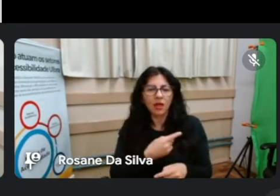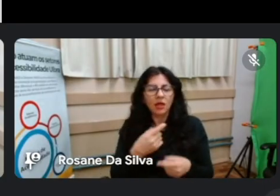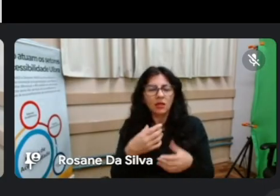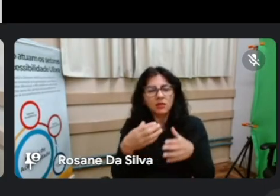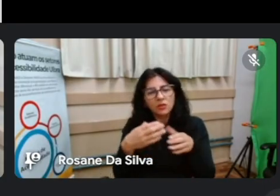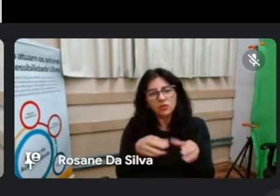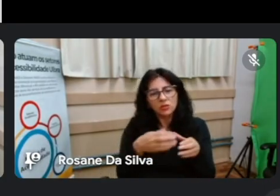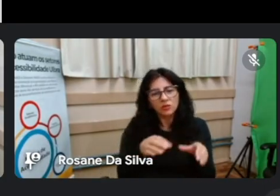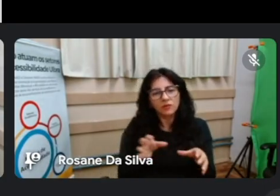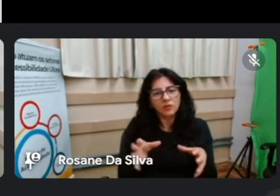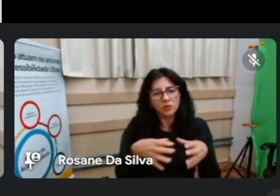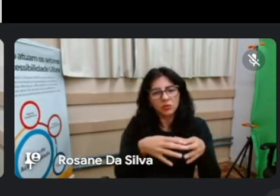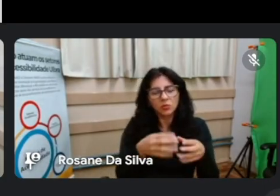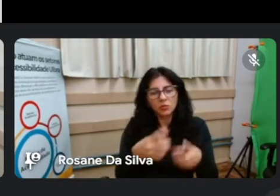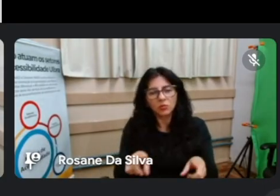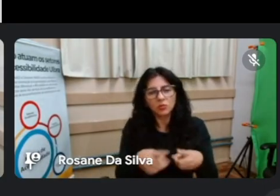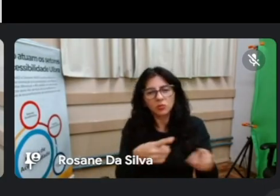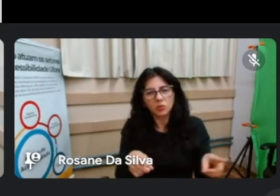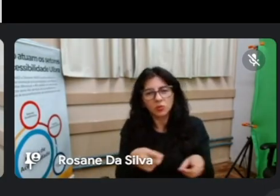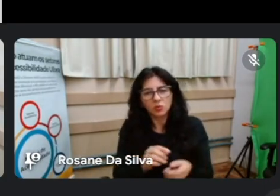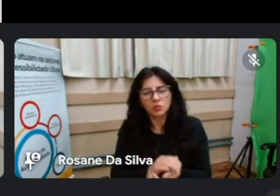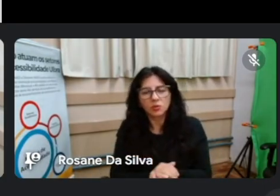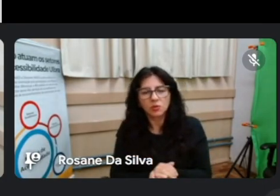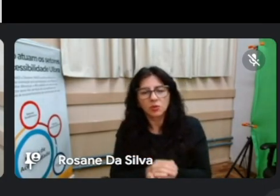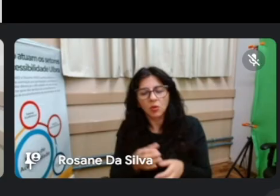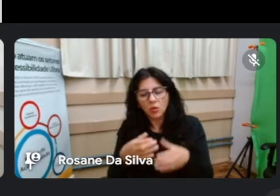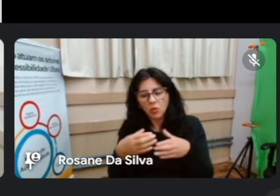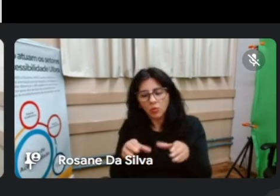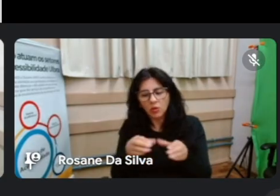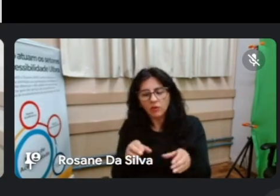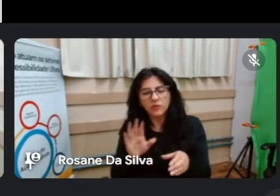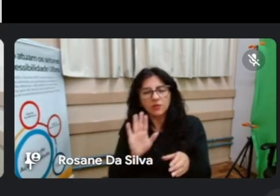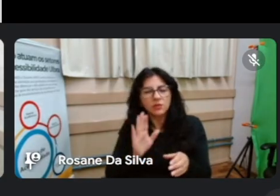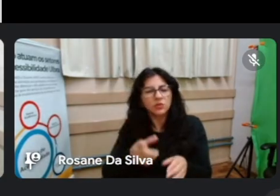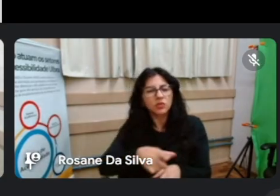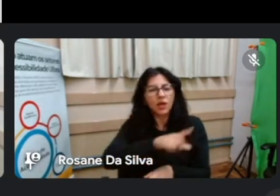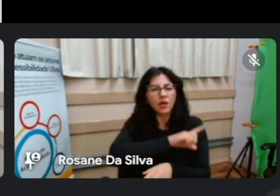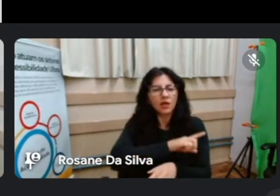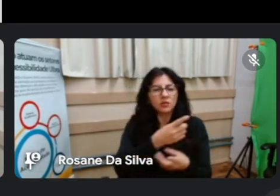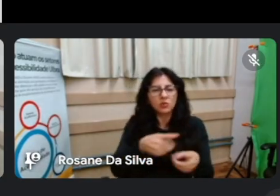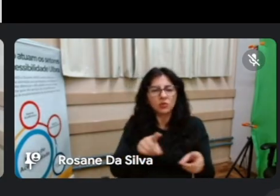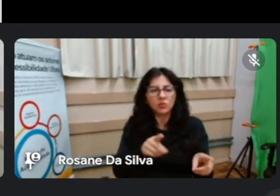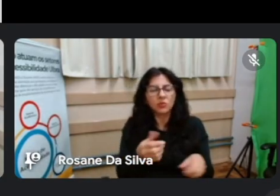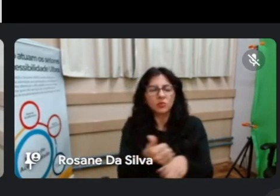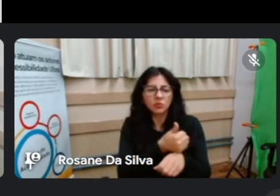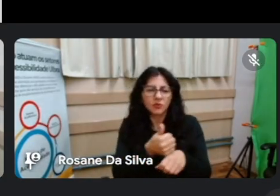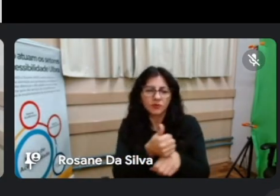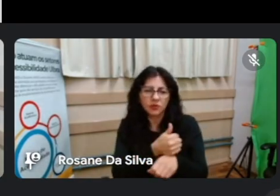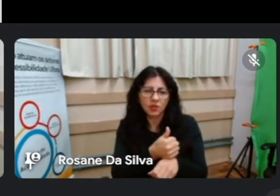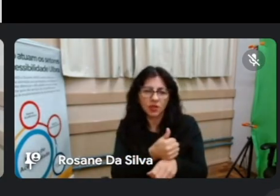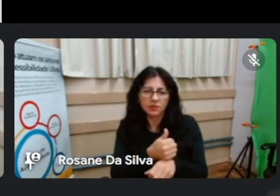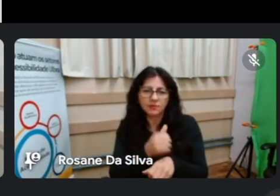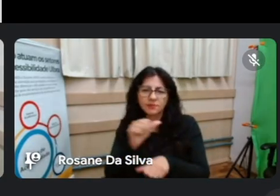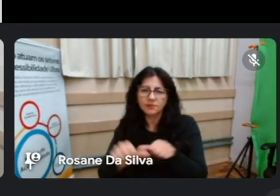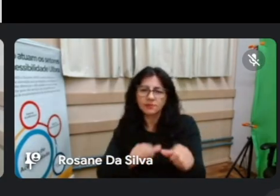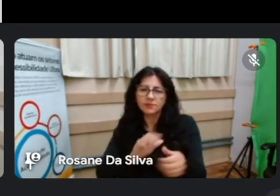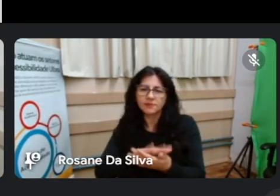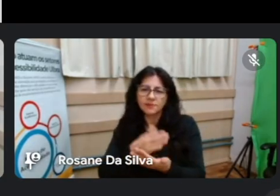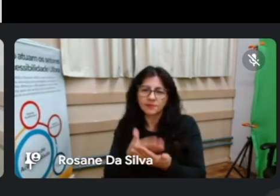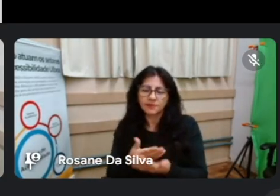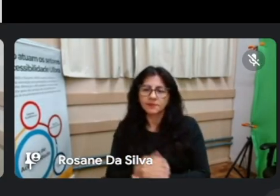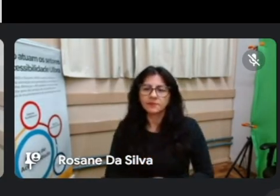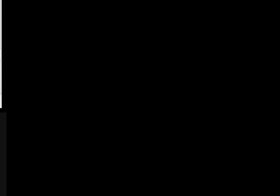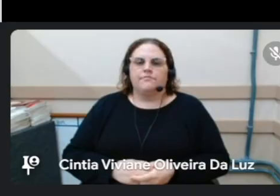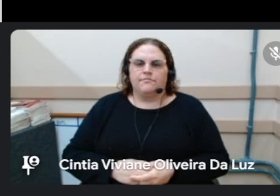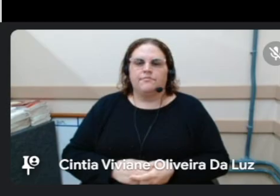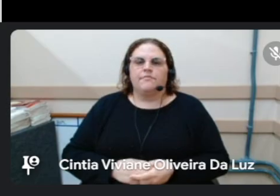músicos com a convivência já anterior com músicos profissionais com os músicos que vê participando